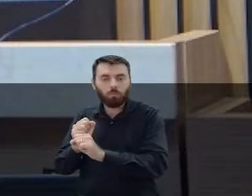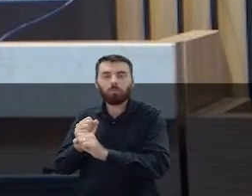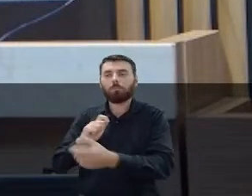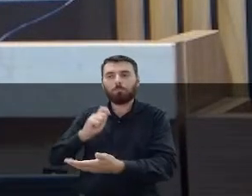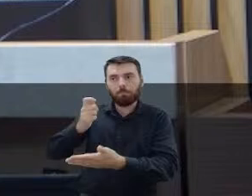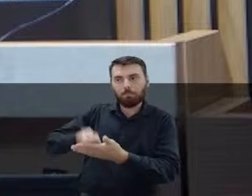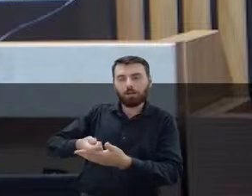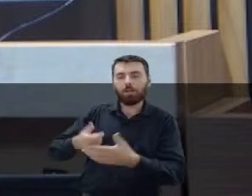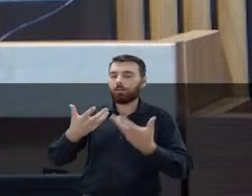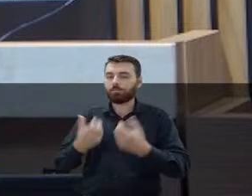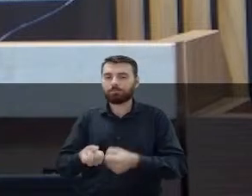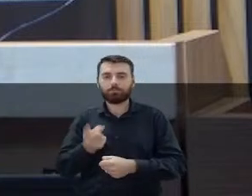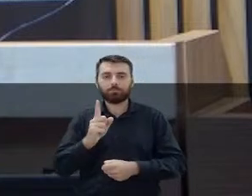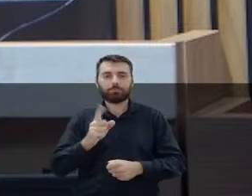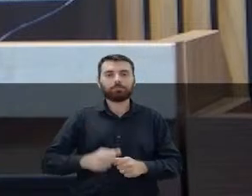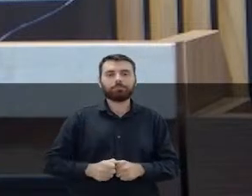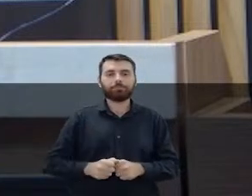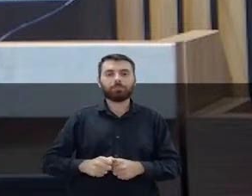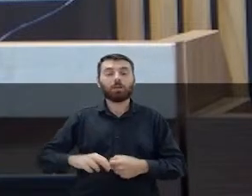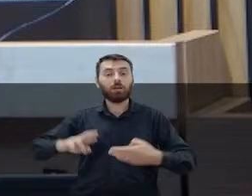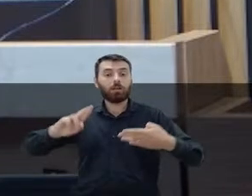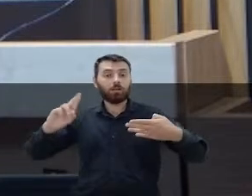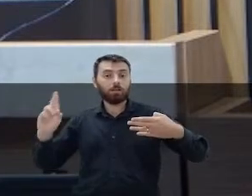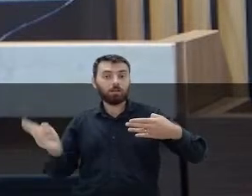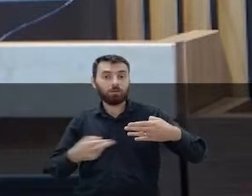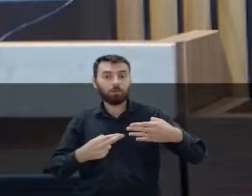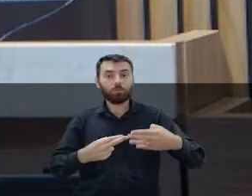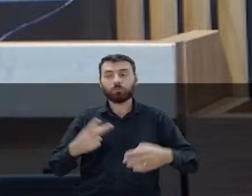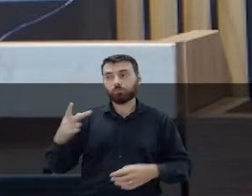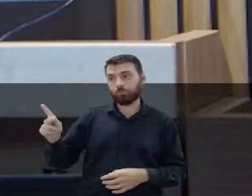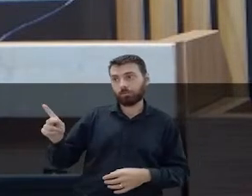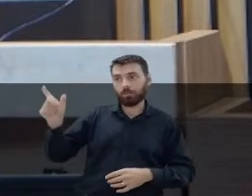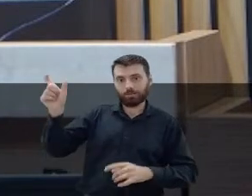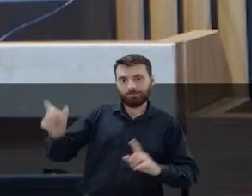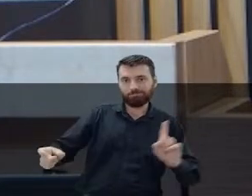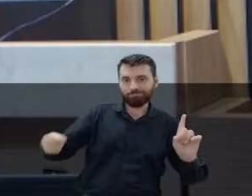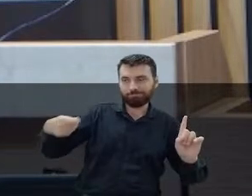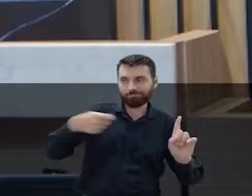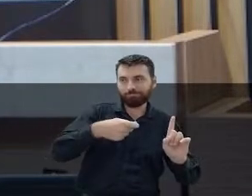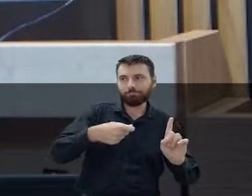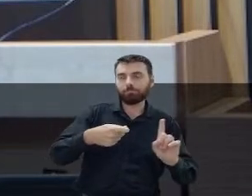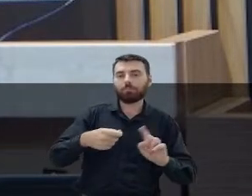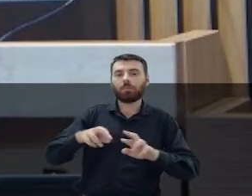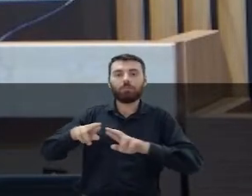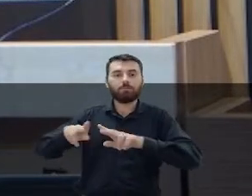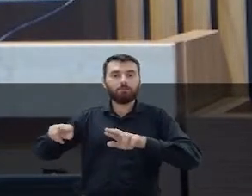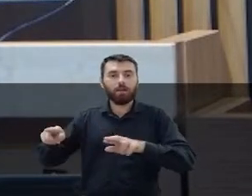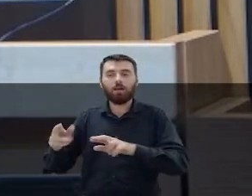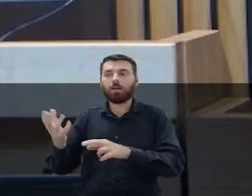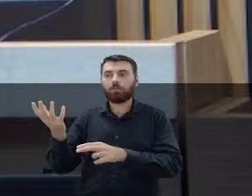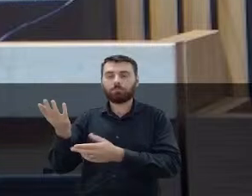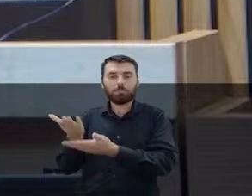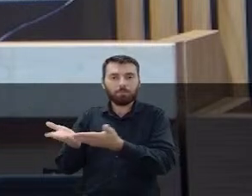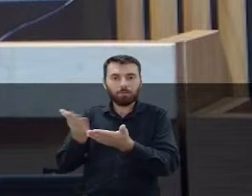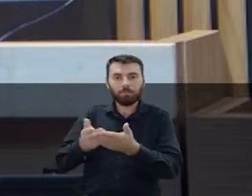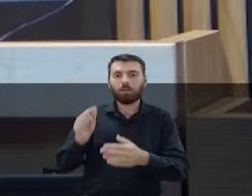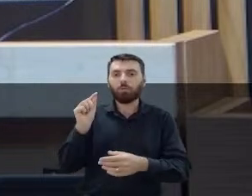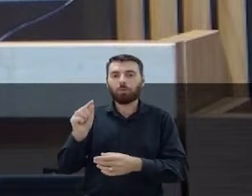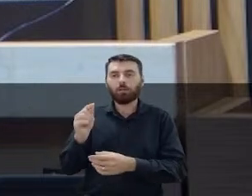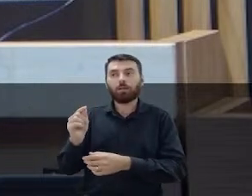Recurso ordinário da reclamante, dano material, pensão mensal,